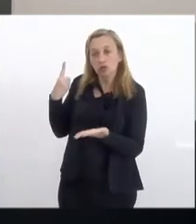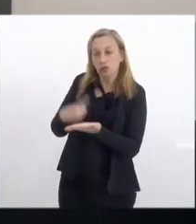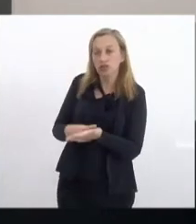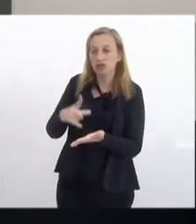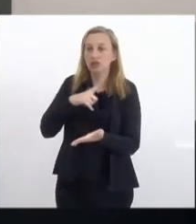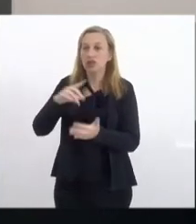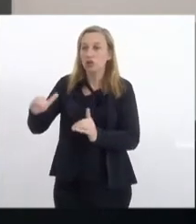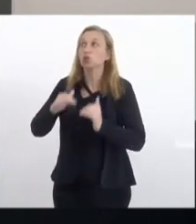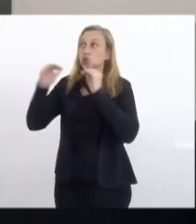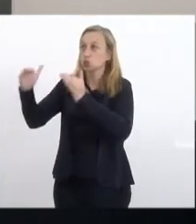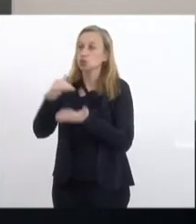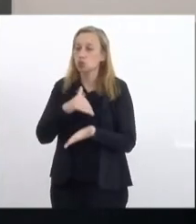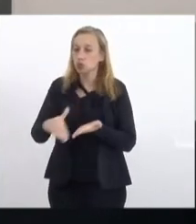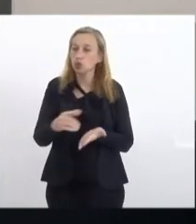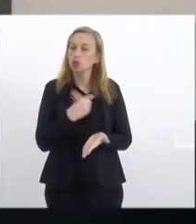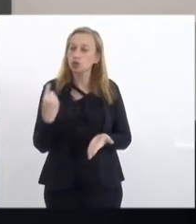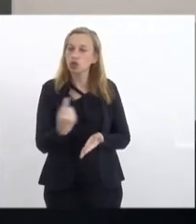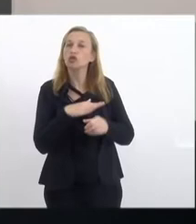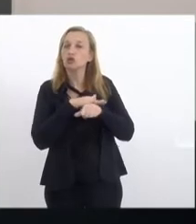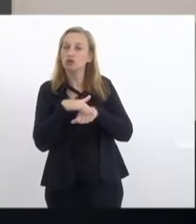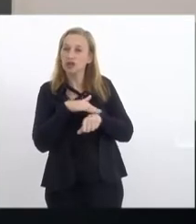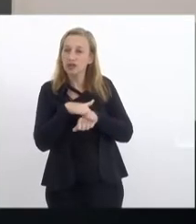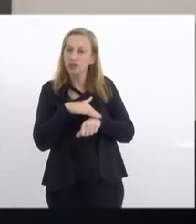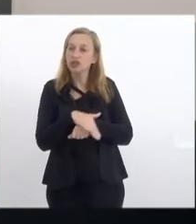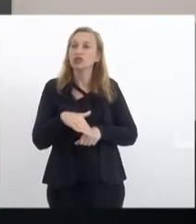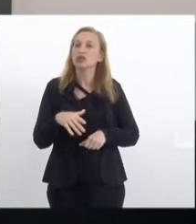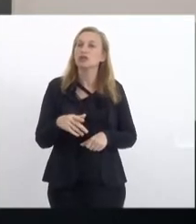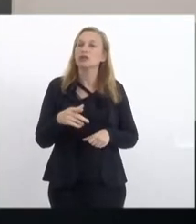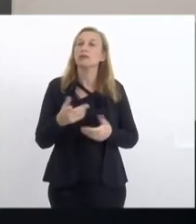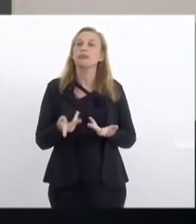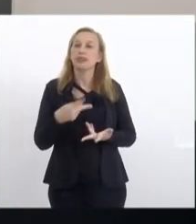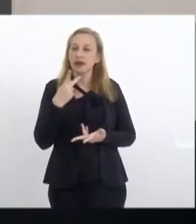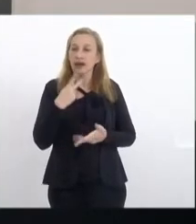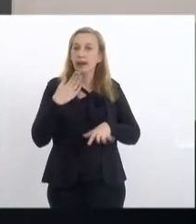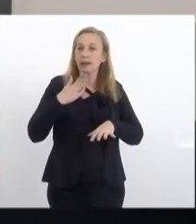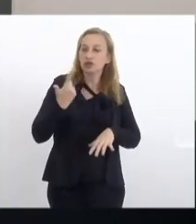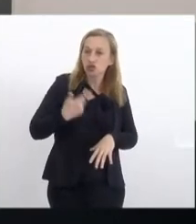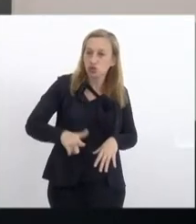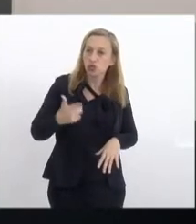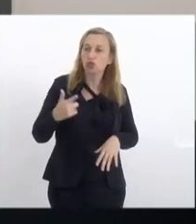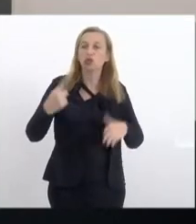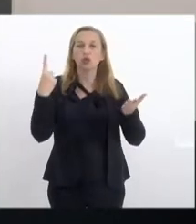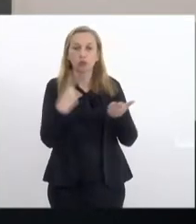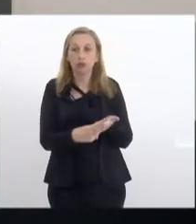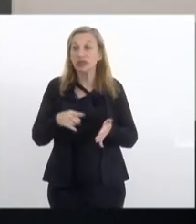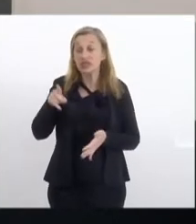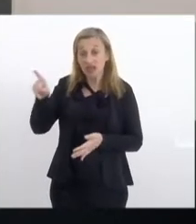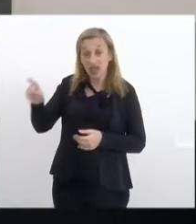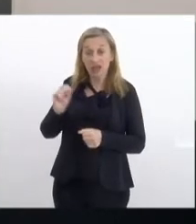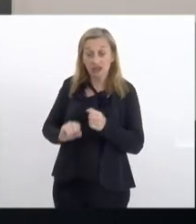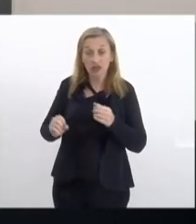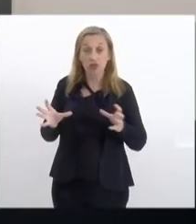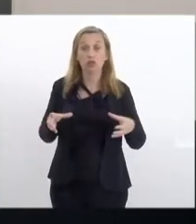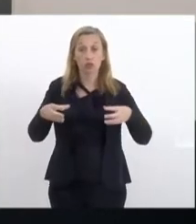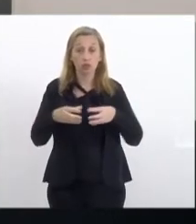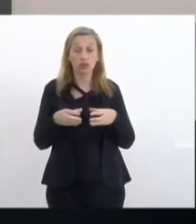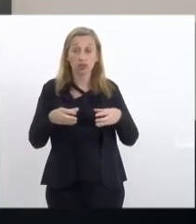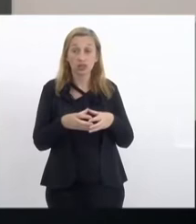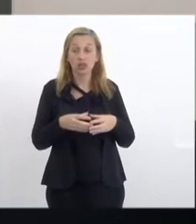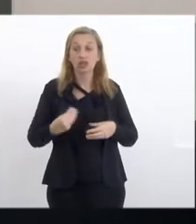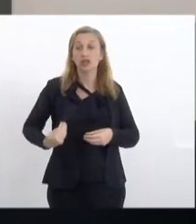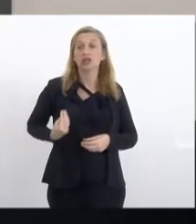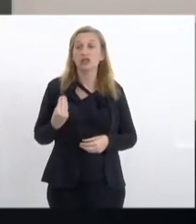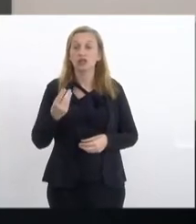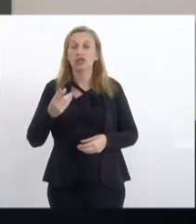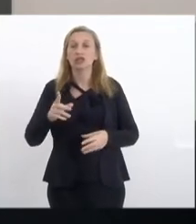que o subsecretário, quando nós assim conversamos, venho enfatizar mais uma vez o compromisso que ele fez com essa comissão em estar